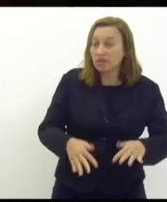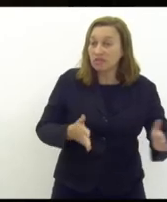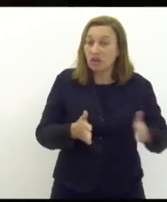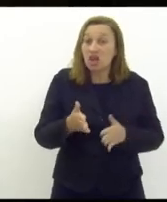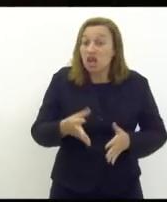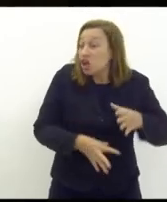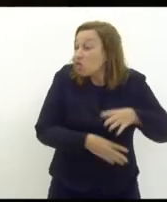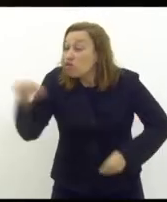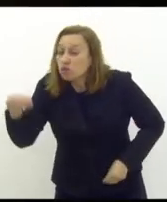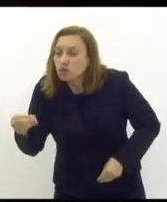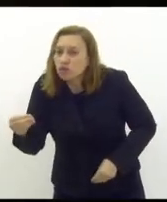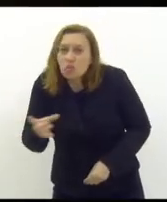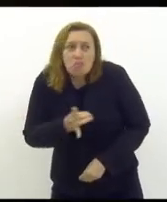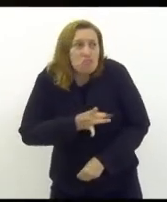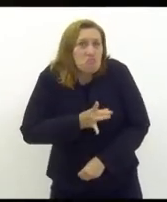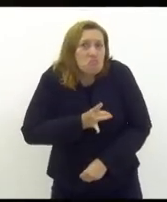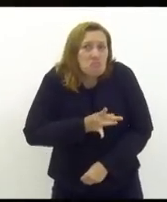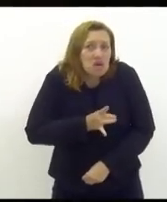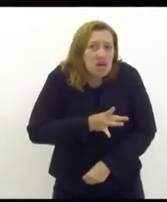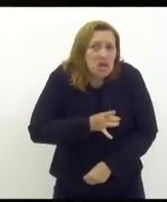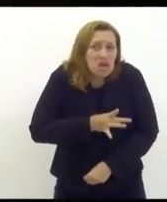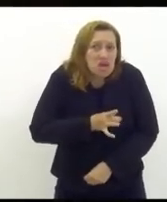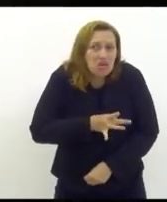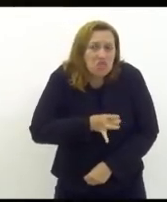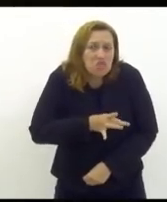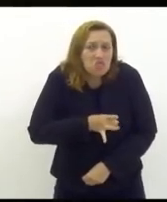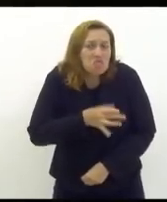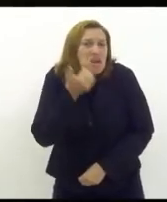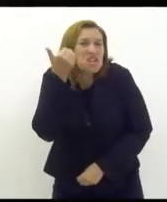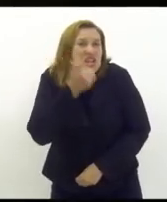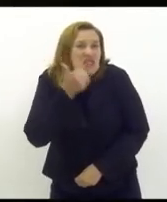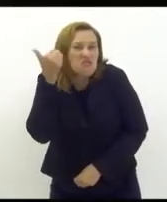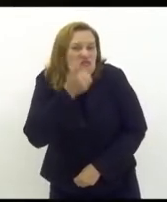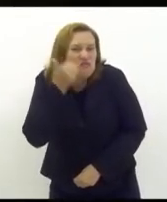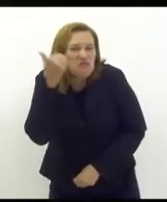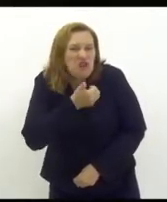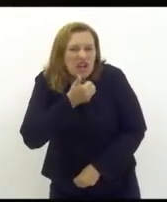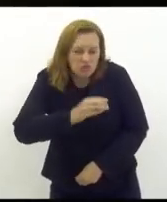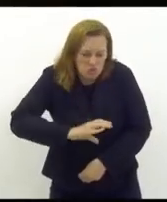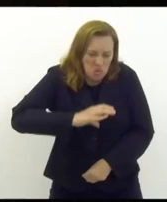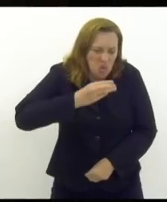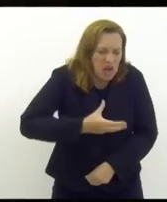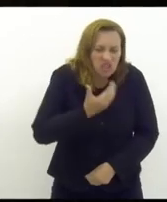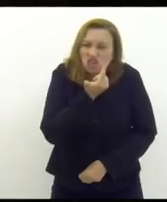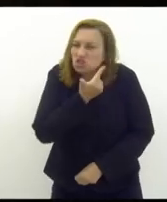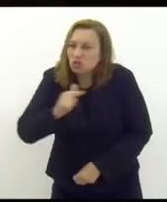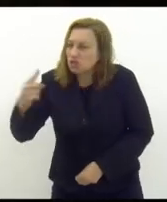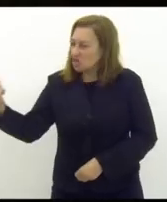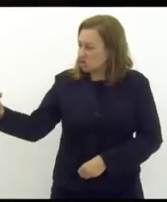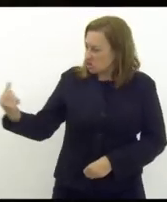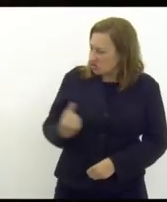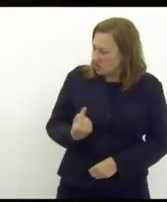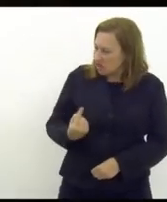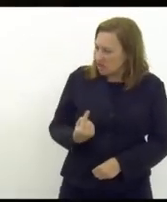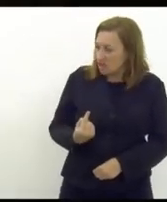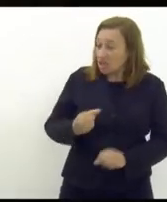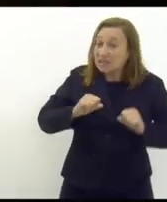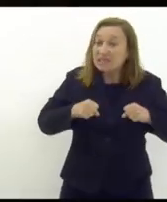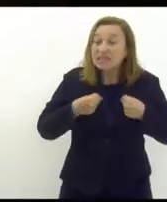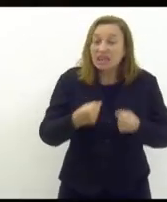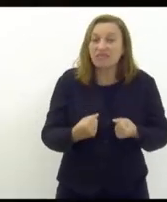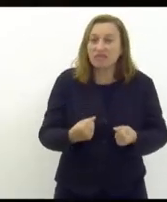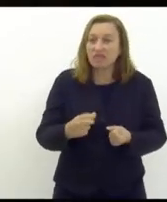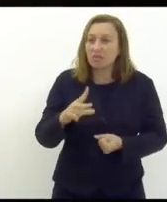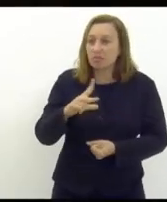porque não tem a decência a honradez e a coragem de vir se defender